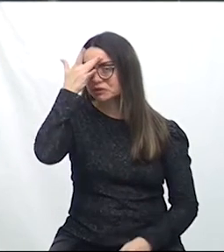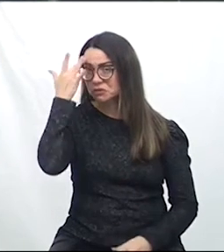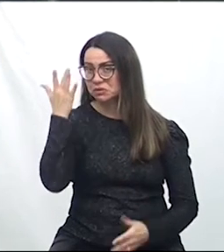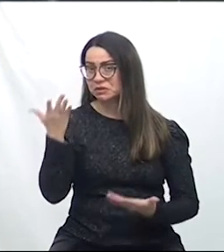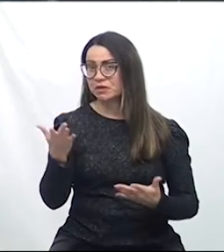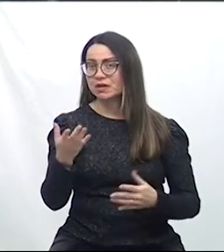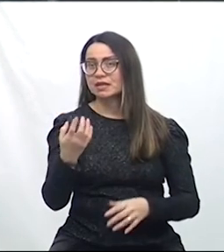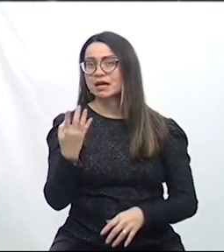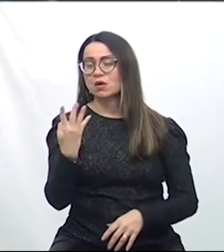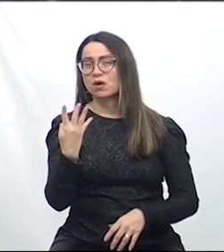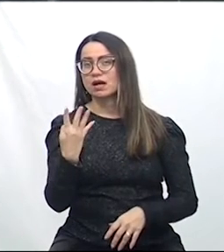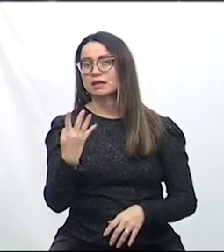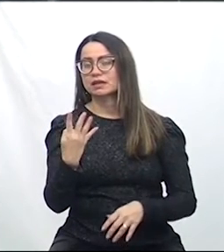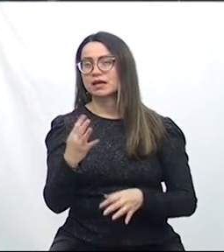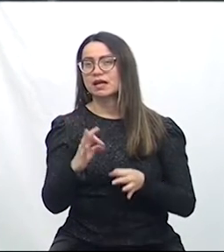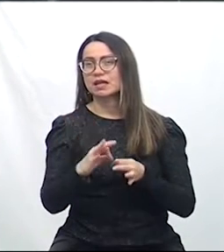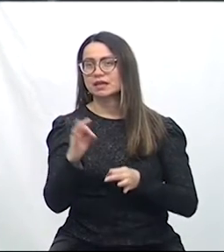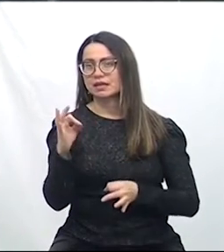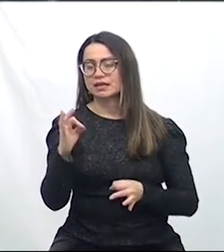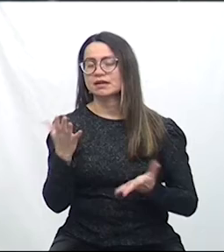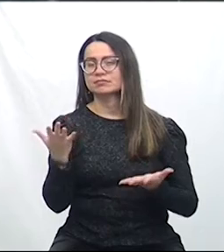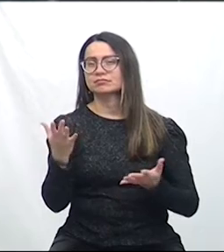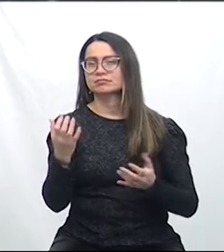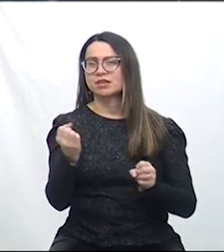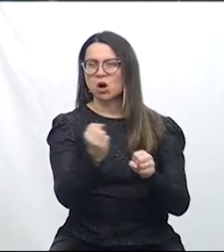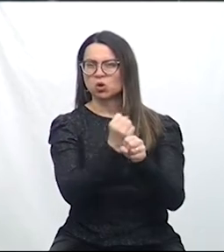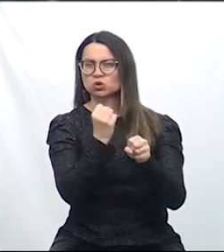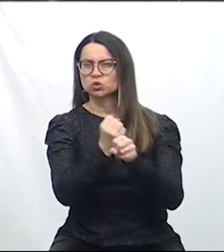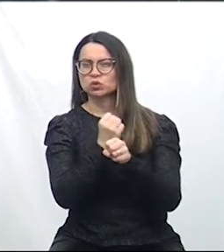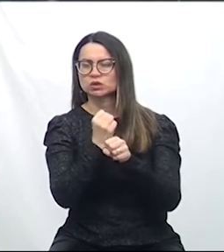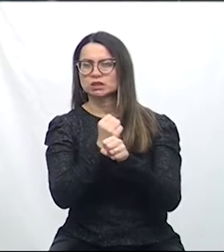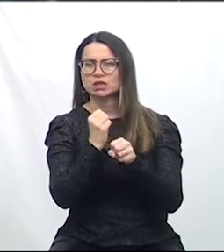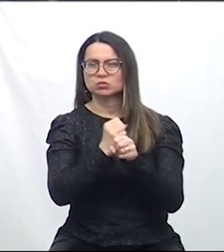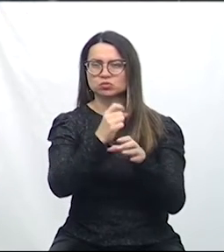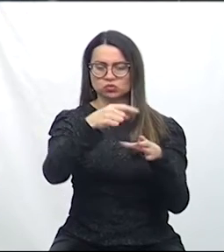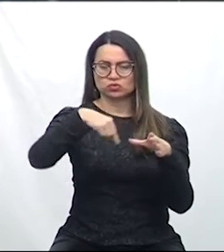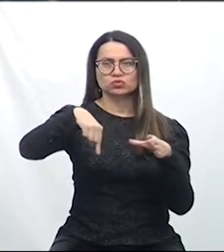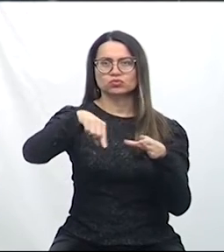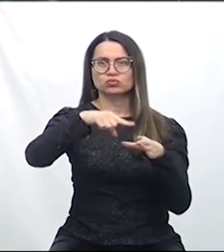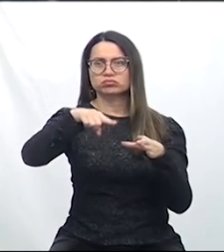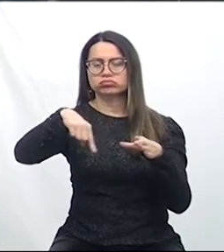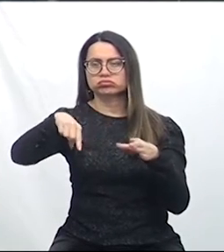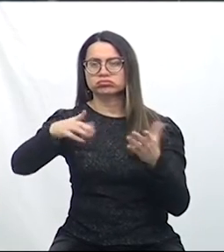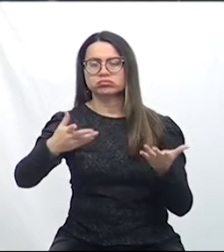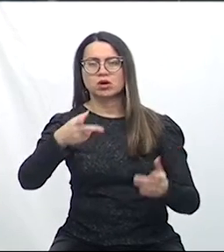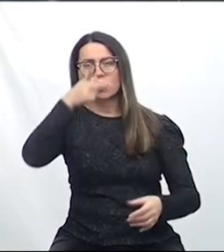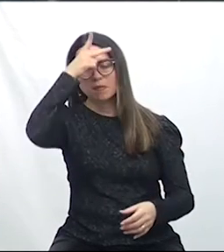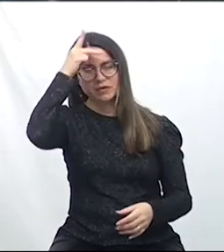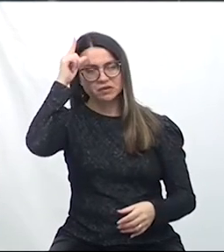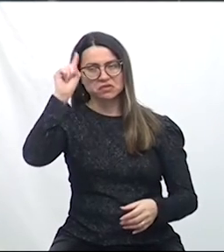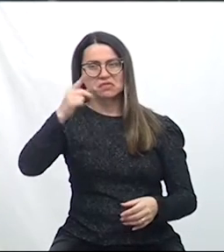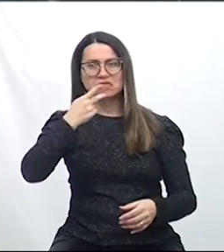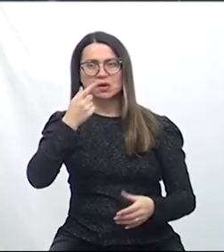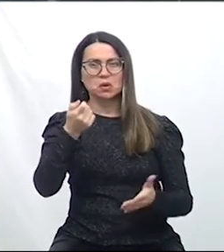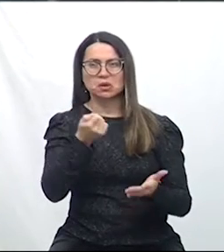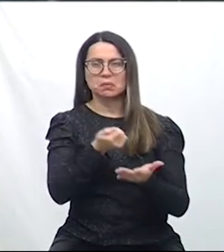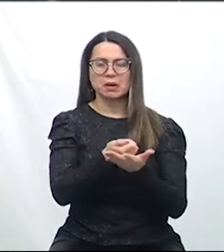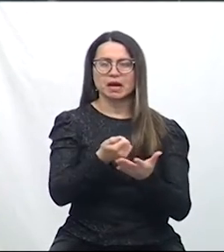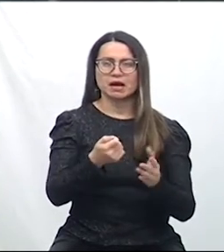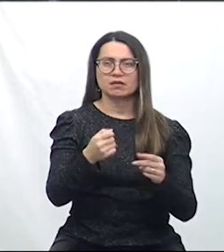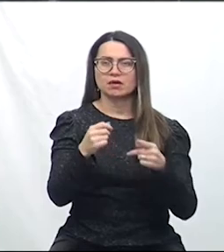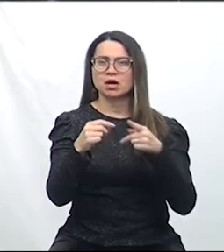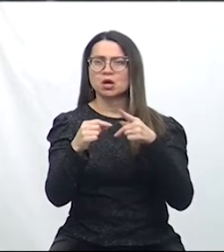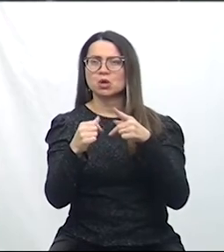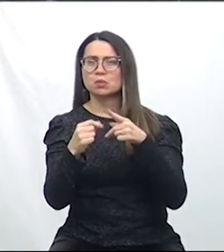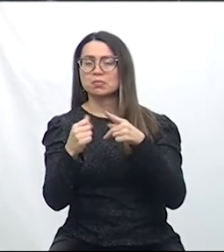a quarta via lá da obra do anel viário lá, que não saía, o prefeito disse que não pagava as indenizações. O Pix do